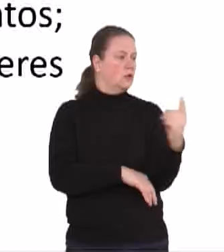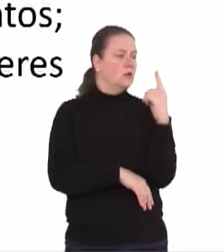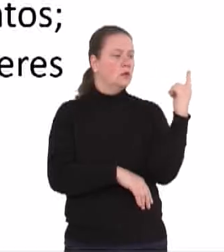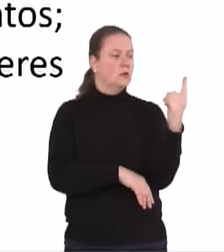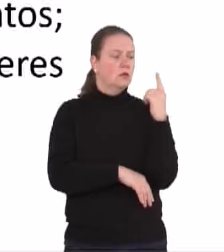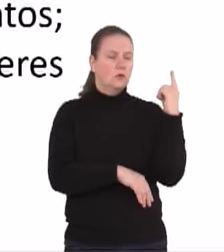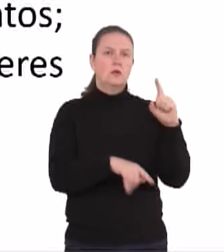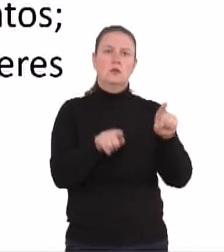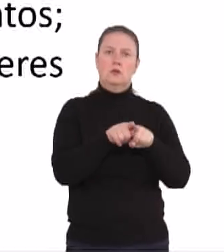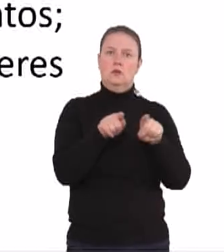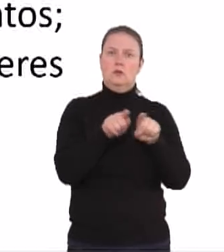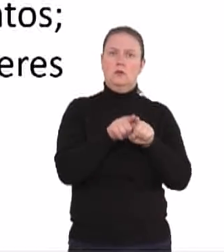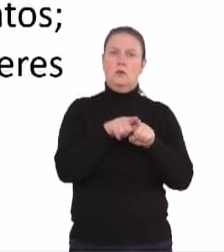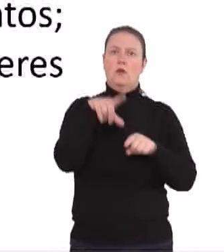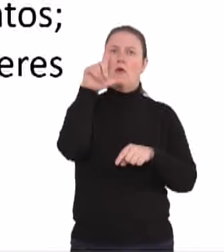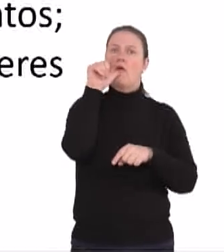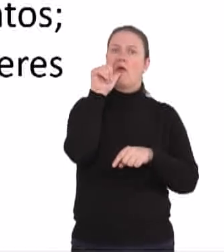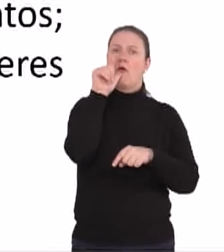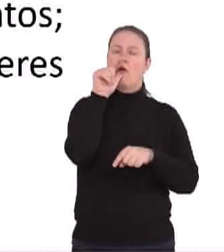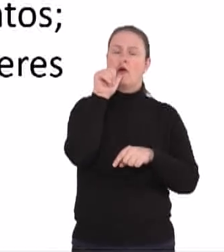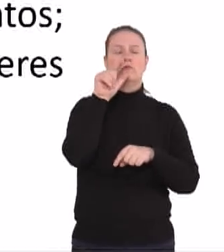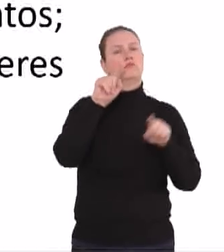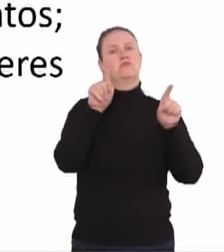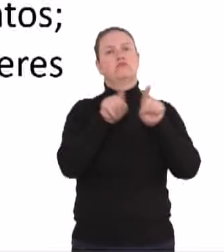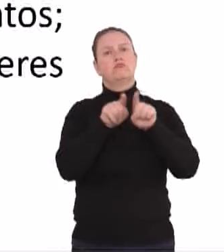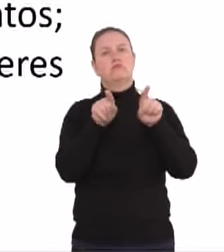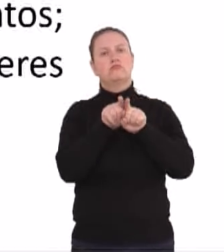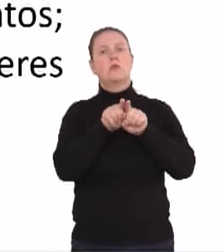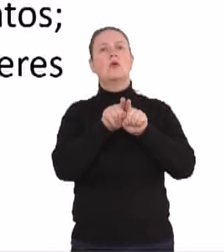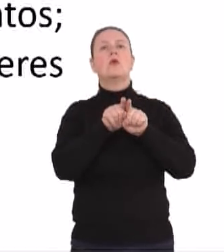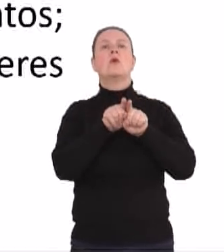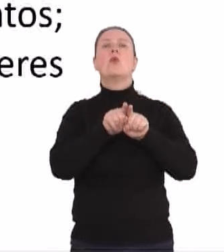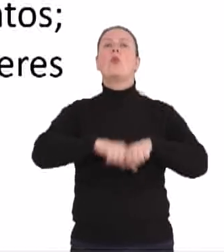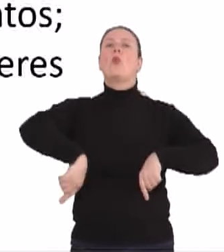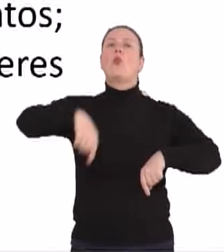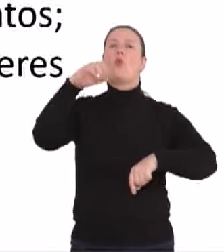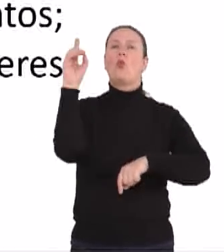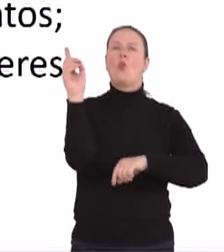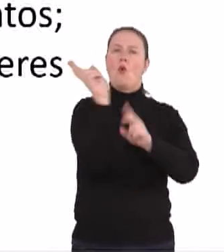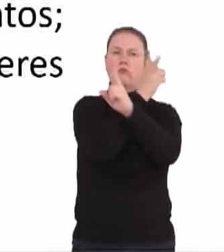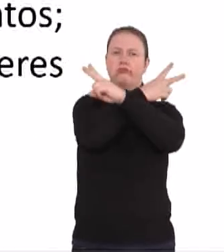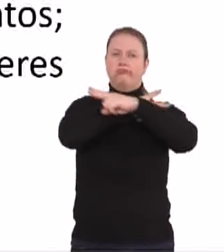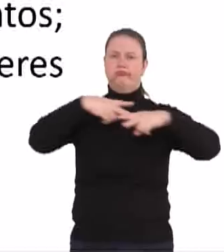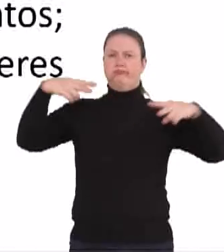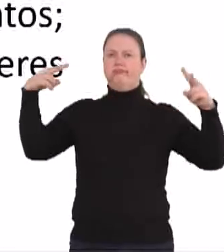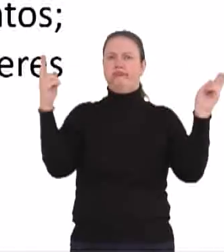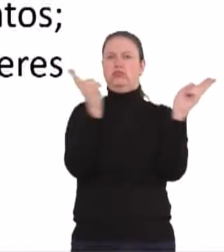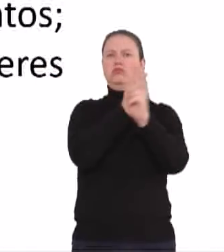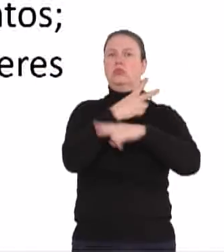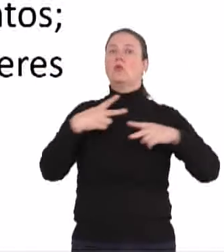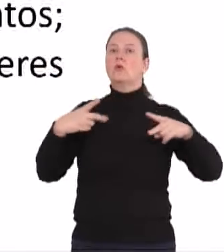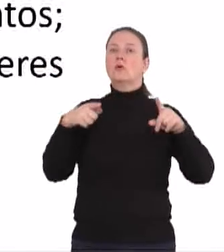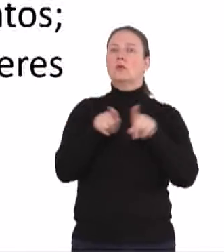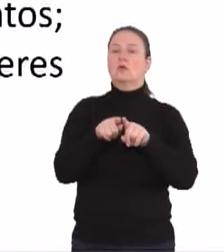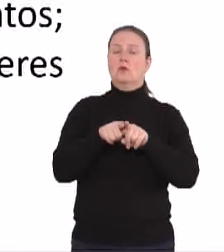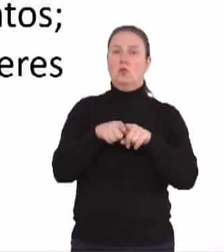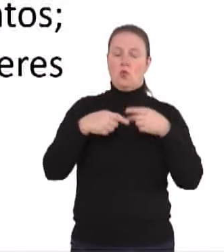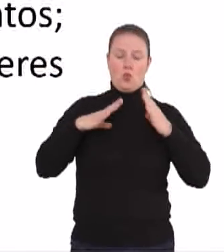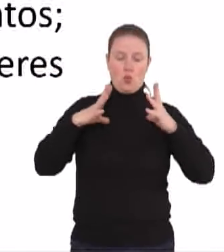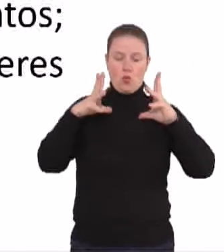Tauhirmateia, deus dos ventos, Tumatauenga, deus da guerra, que deu origem aos seres